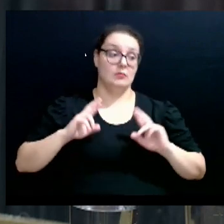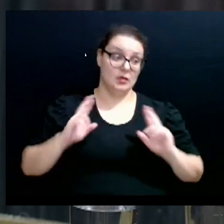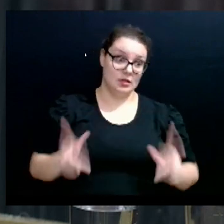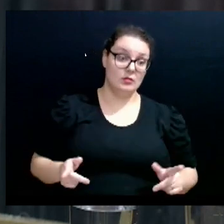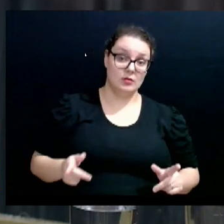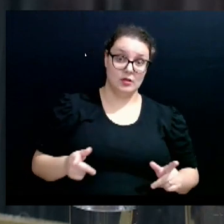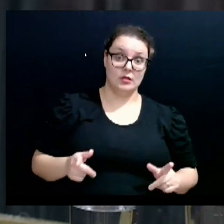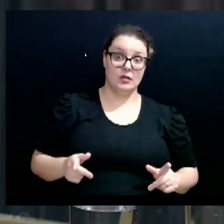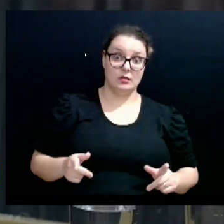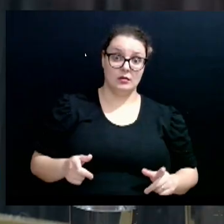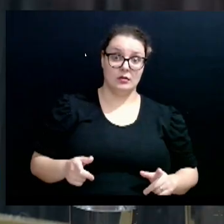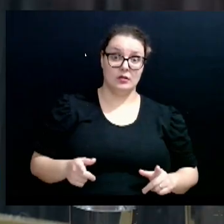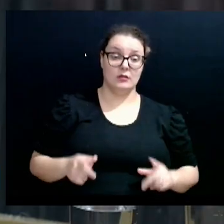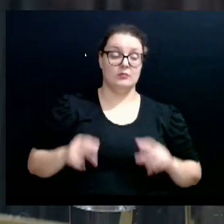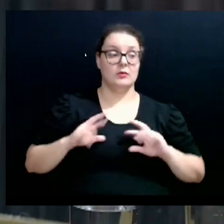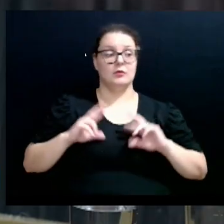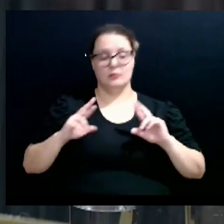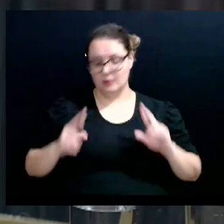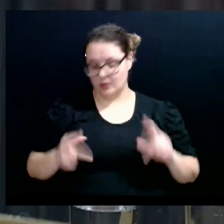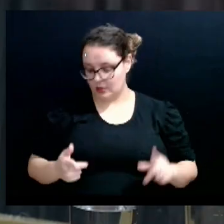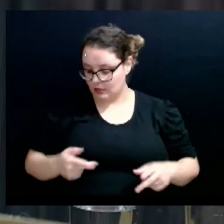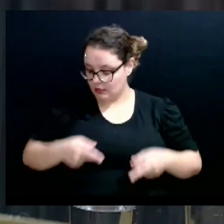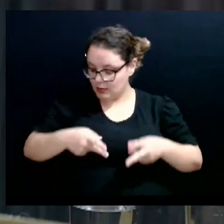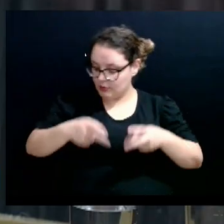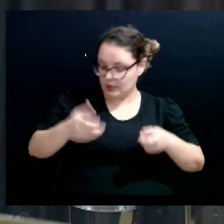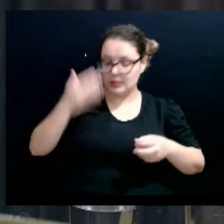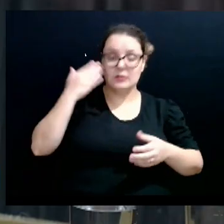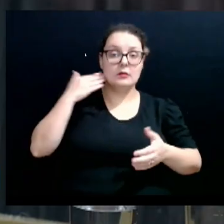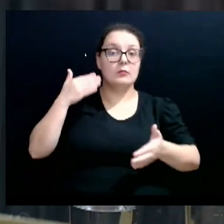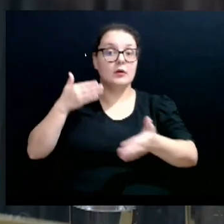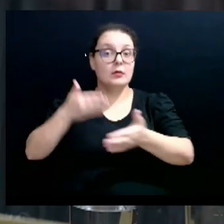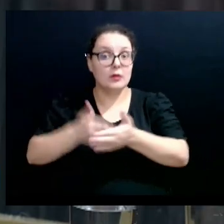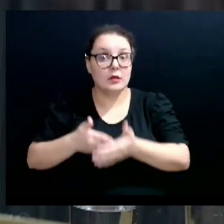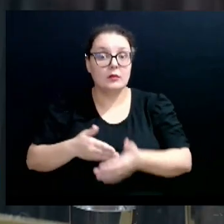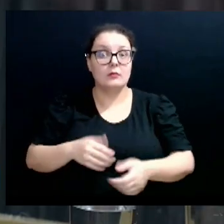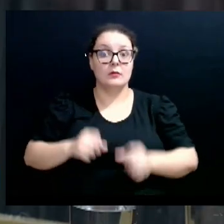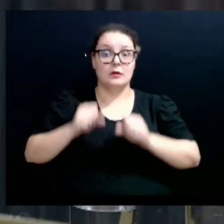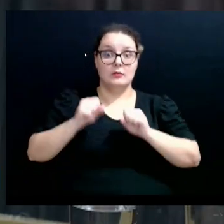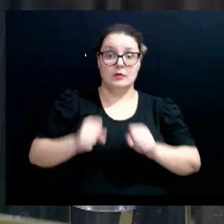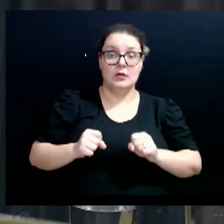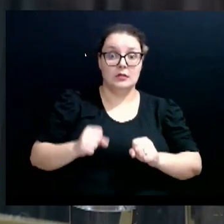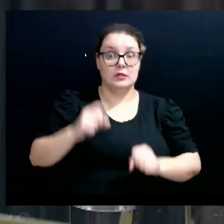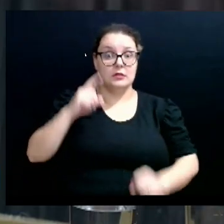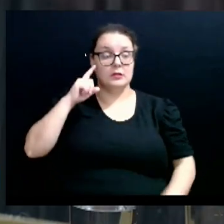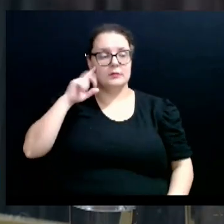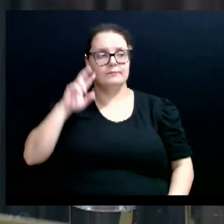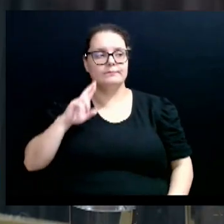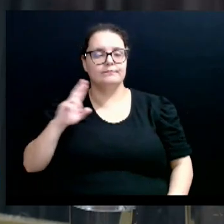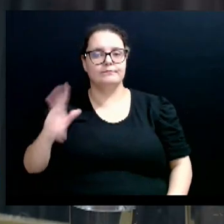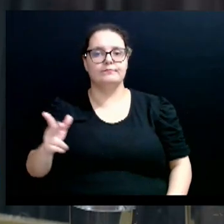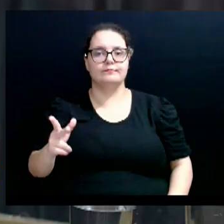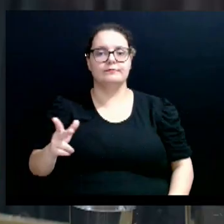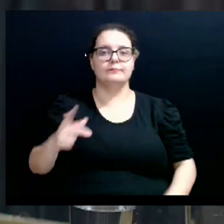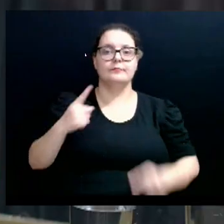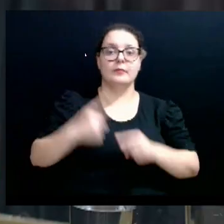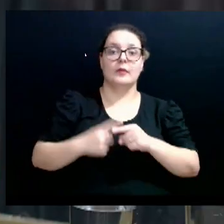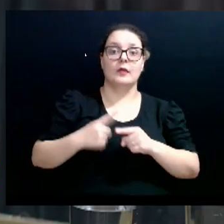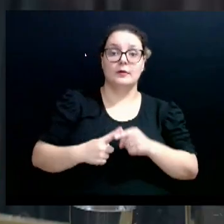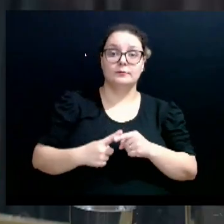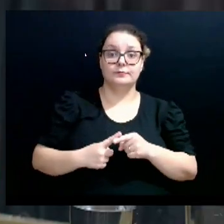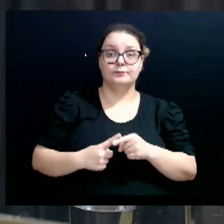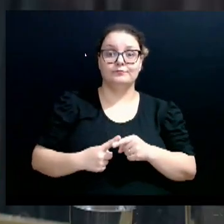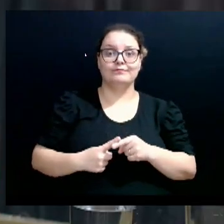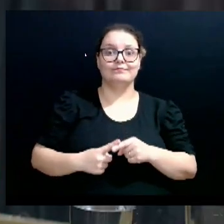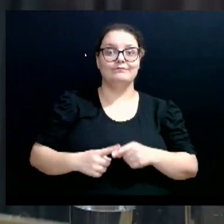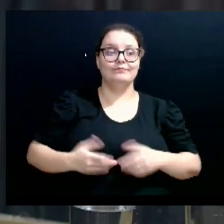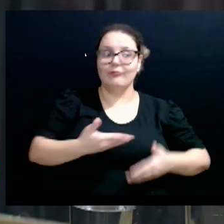diferenciar. Uhum. Perceber, saber o limite, né, para poder ter esse discernimento. Saber por que que ele tem que estar tanto a